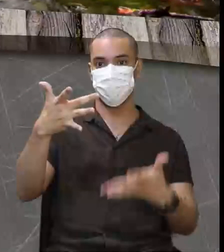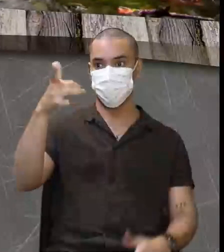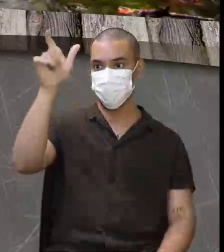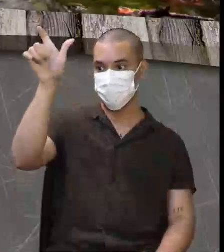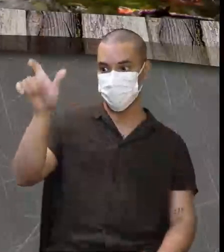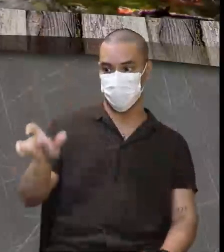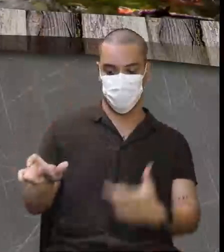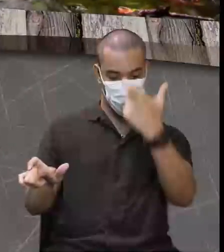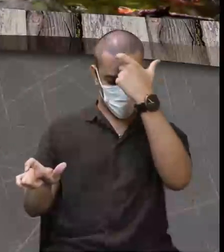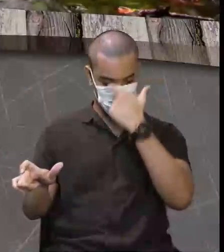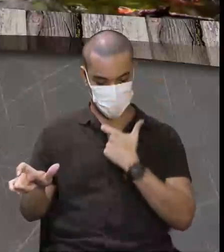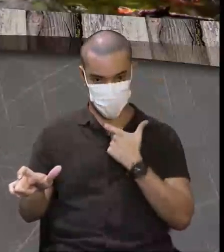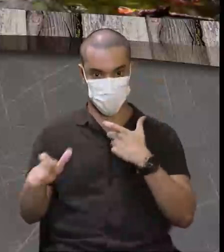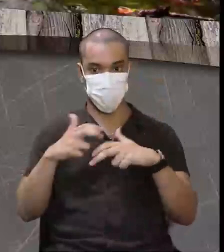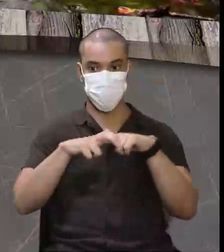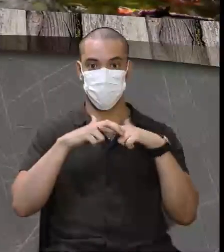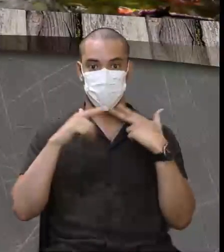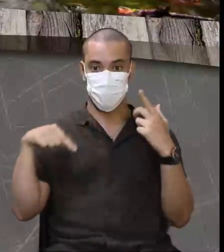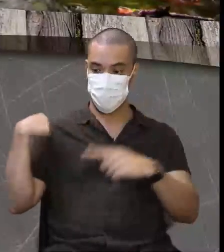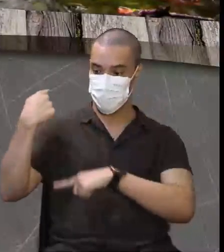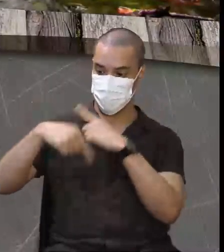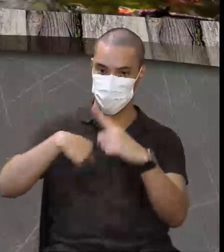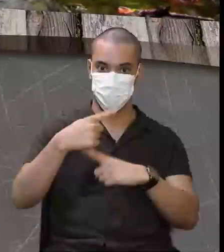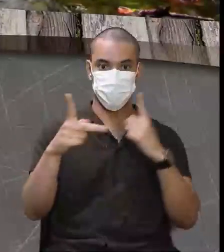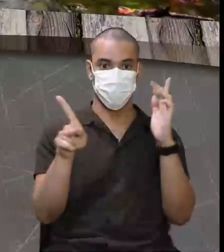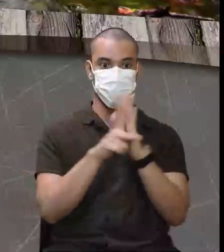indivíduo. Essa hereditariedade